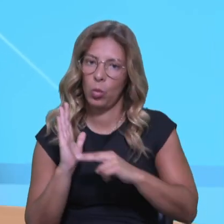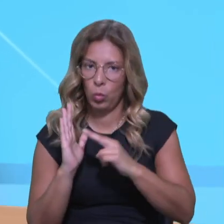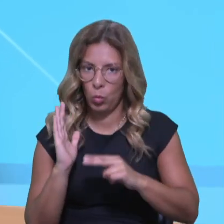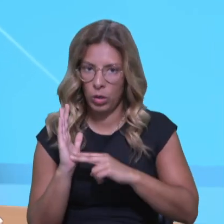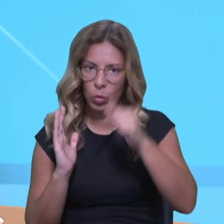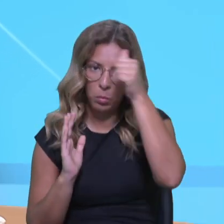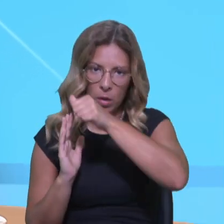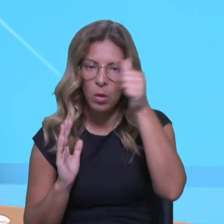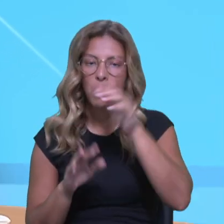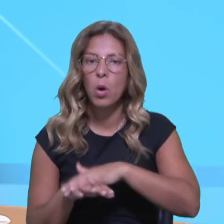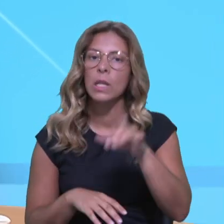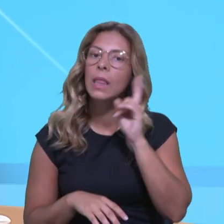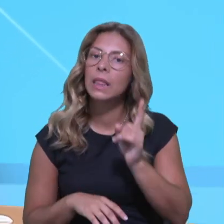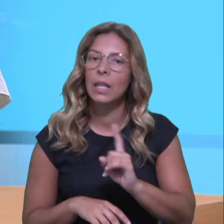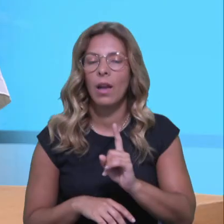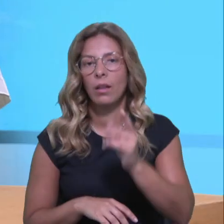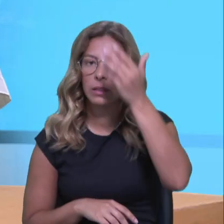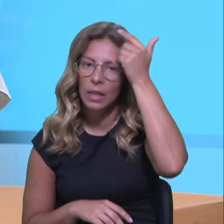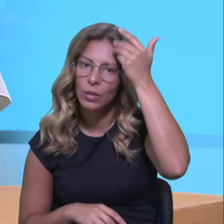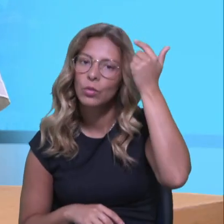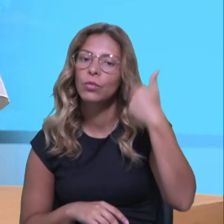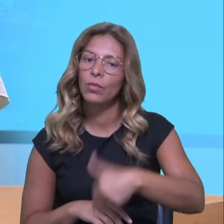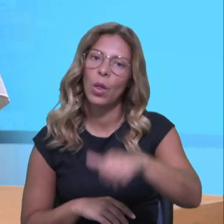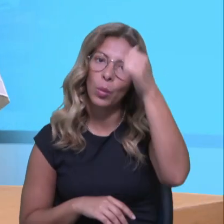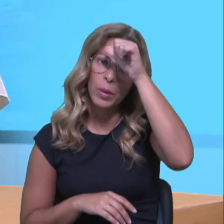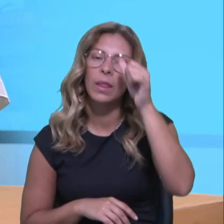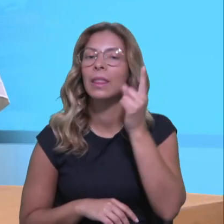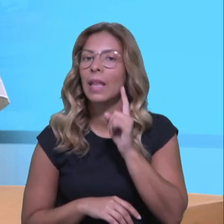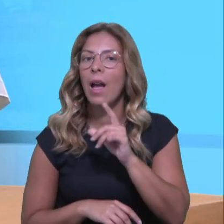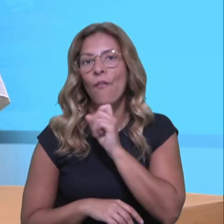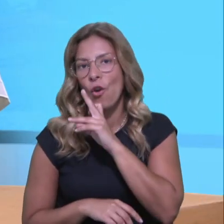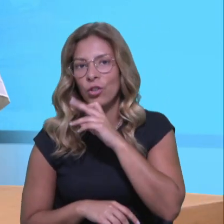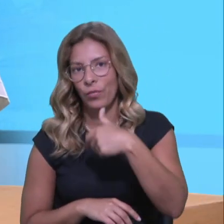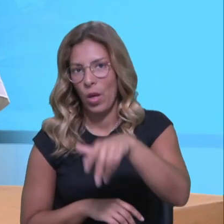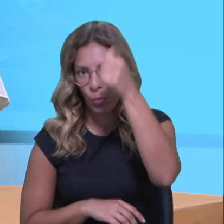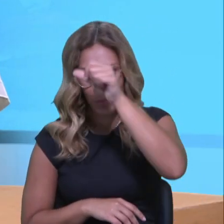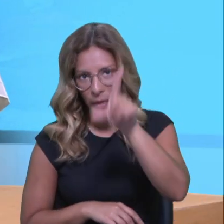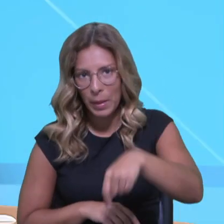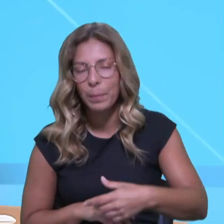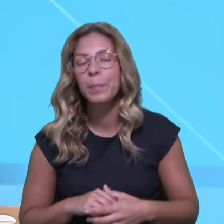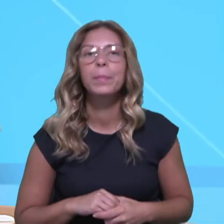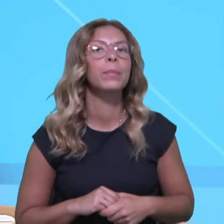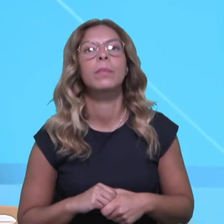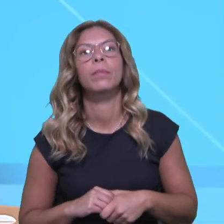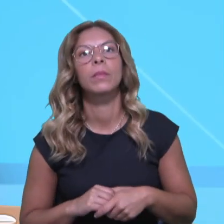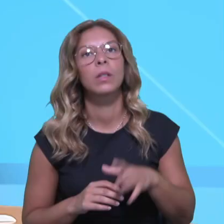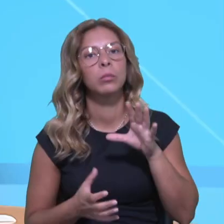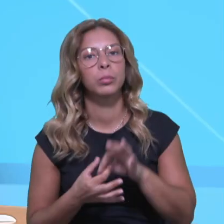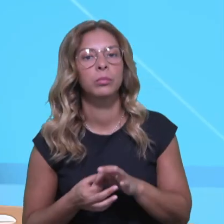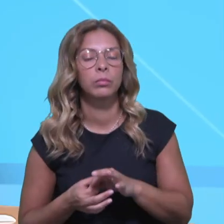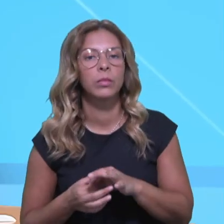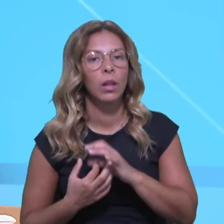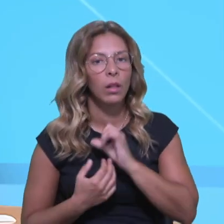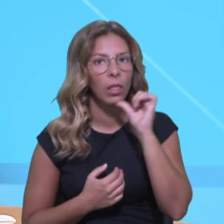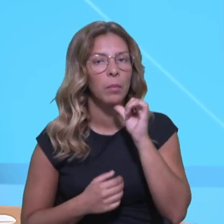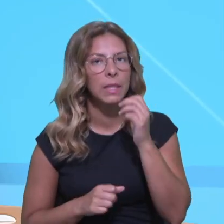dos Idosos. Padre Francisco, muito boa tarde. Boa tarde. Obrigado por estar connosco. Diria que entre os, muitos